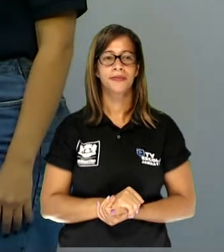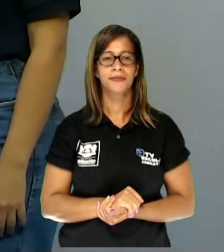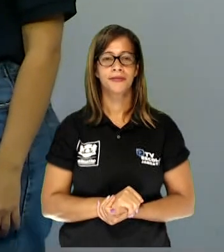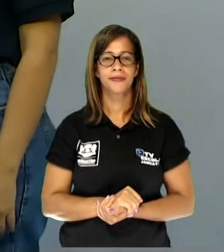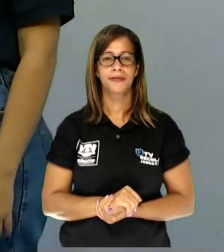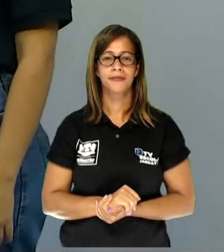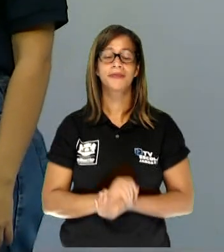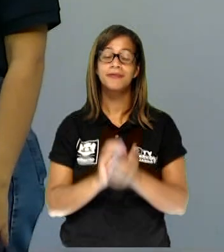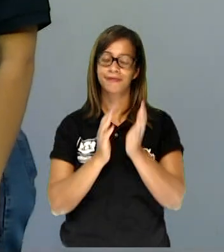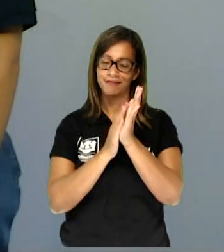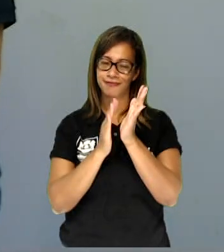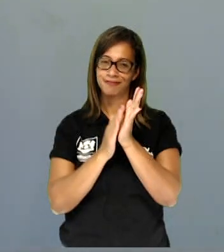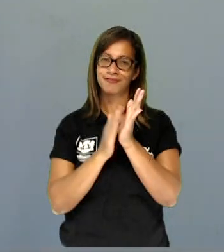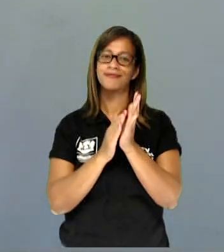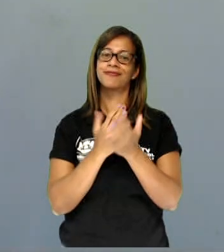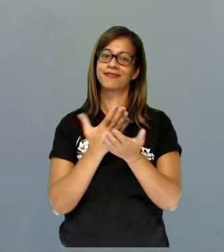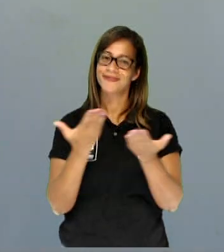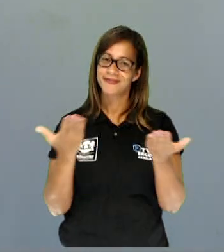Parabéns.